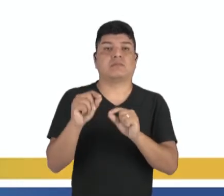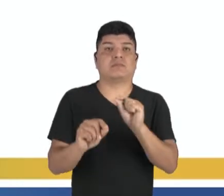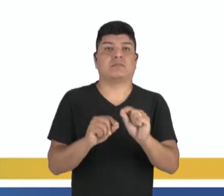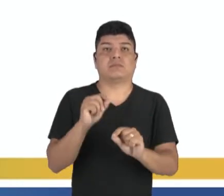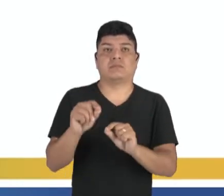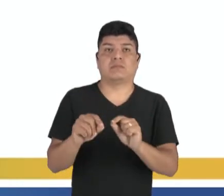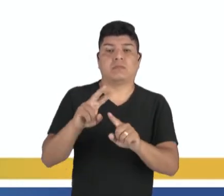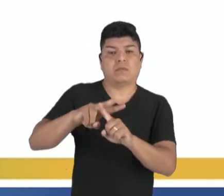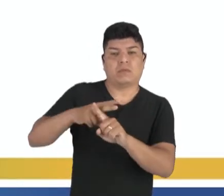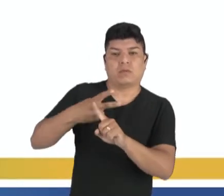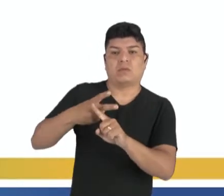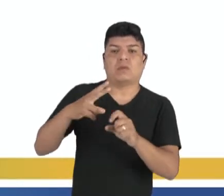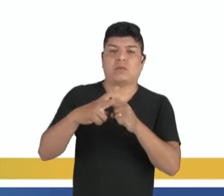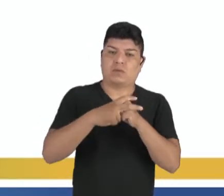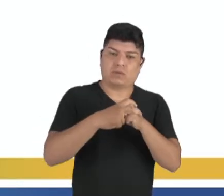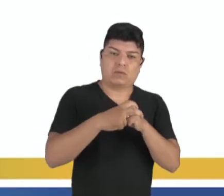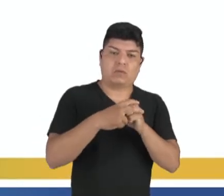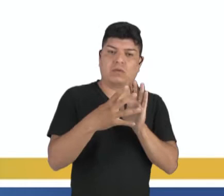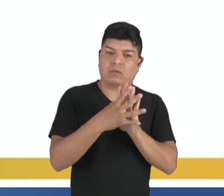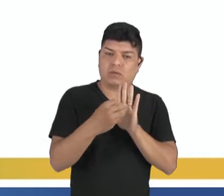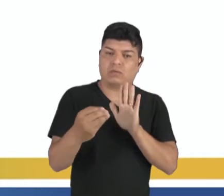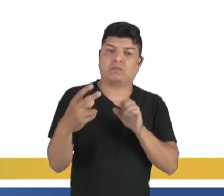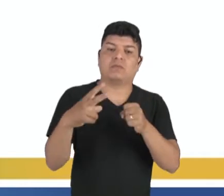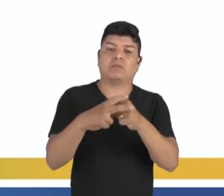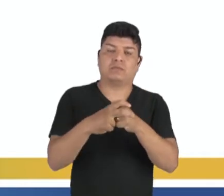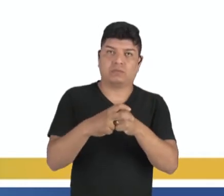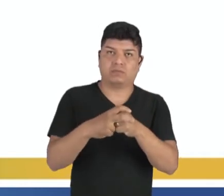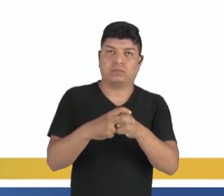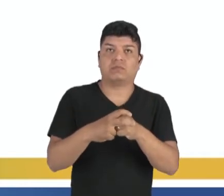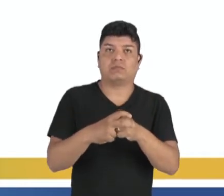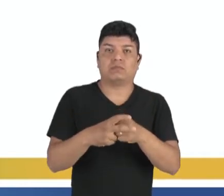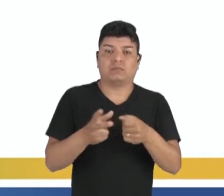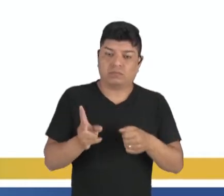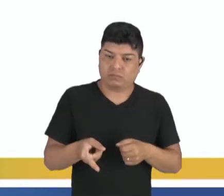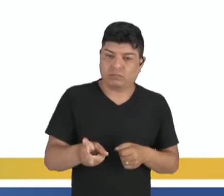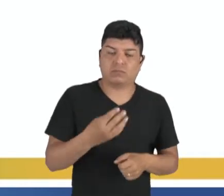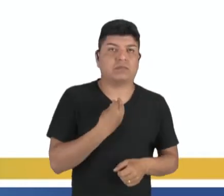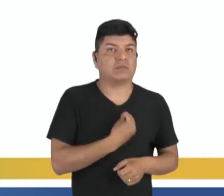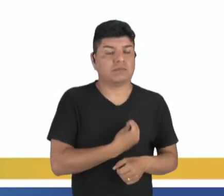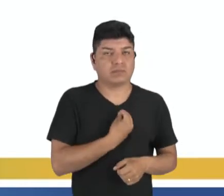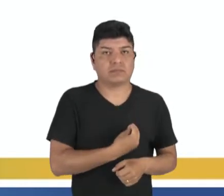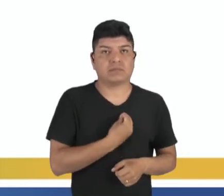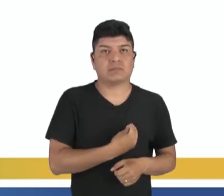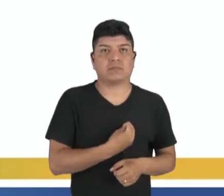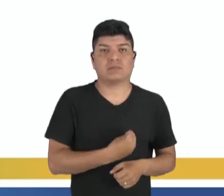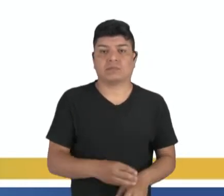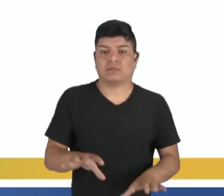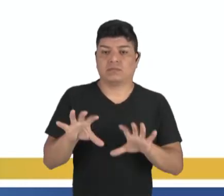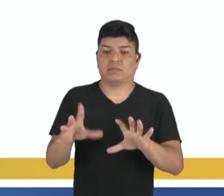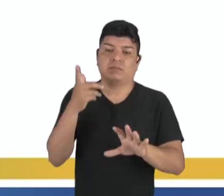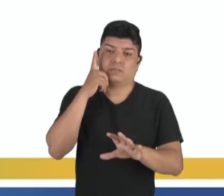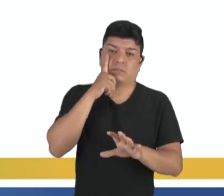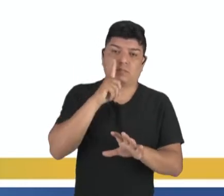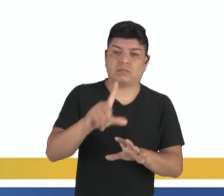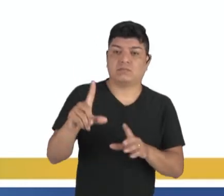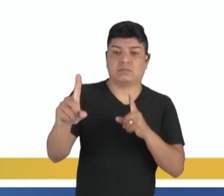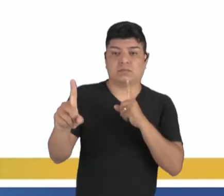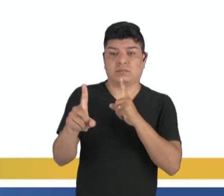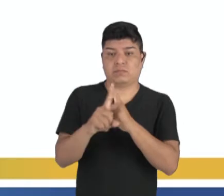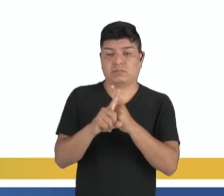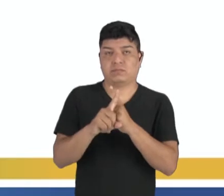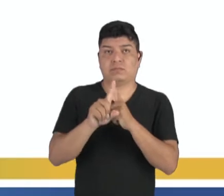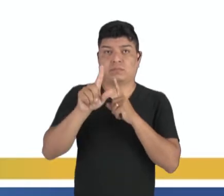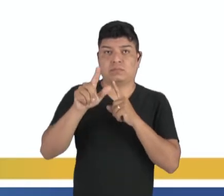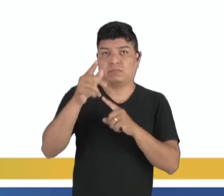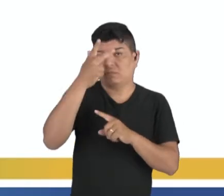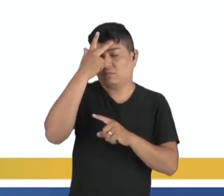de reprodução dos vírus. Os vírus, para continuar existindo, assim que eles conseguem achar um hospedeiro,